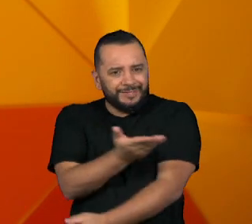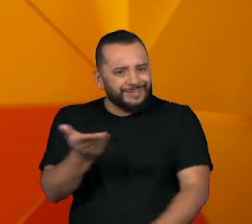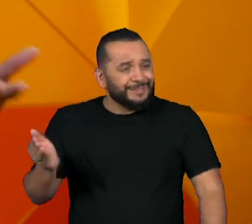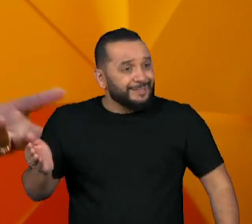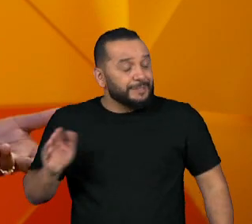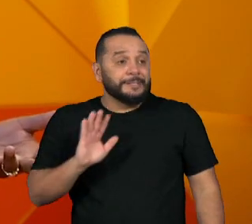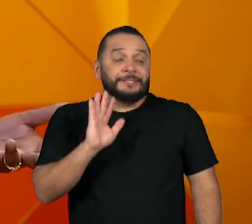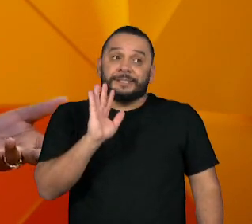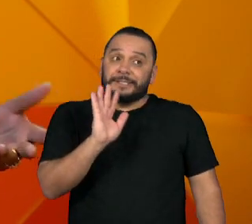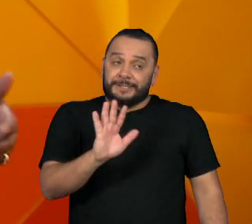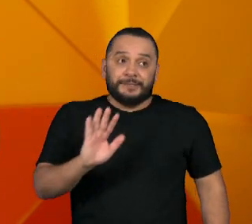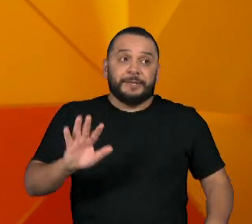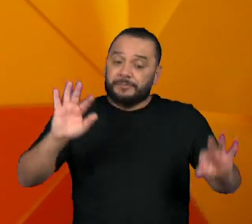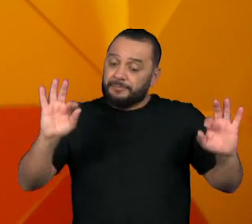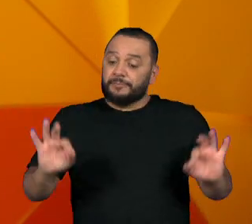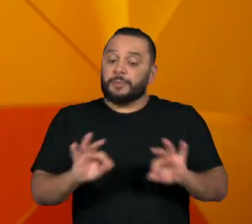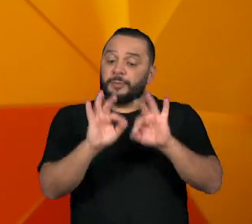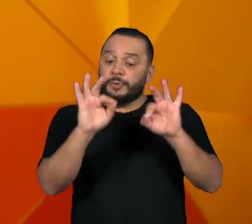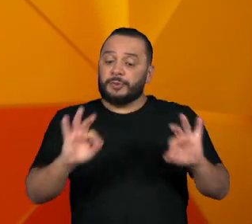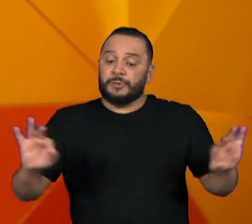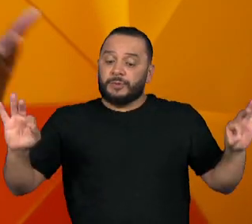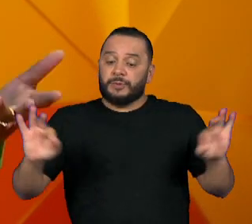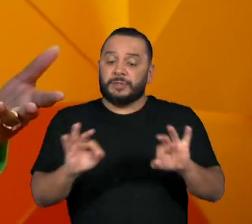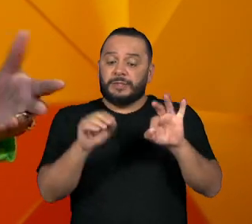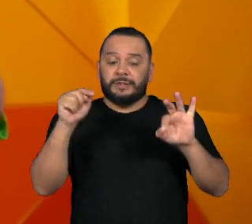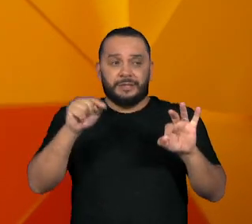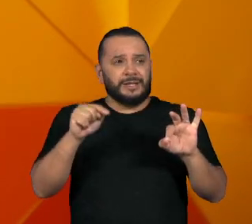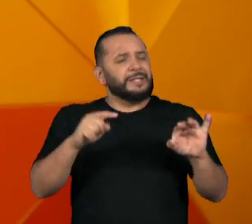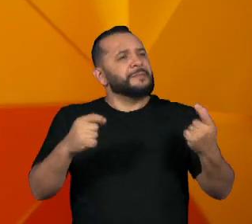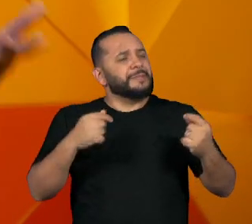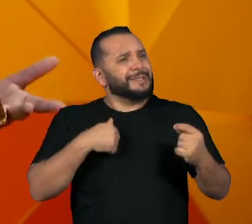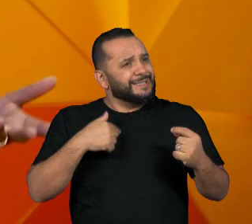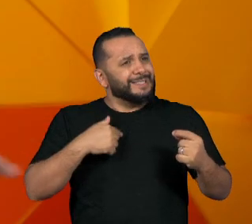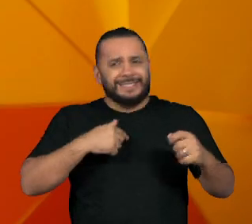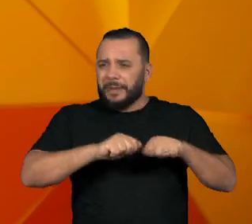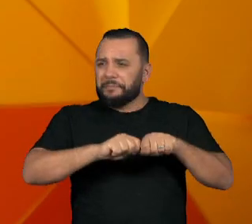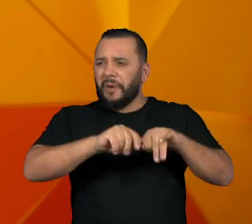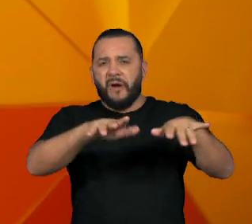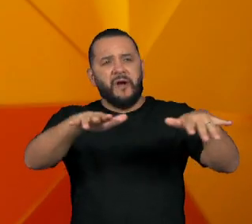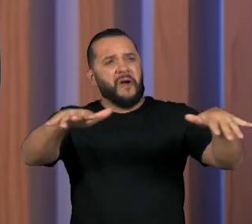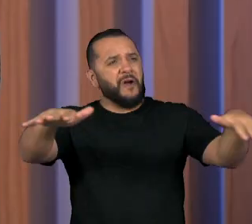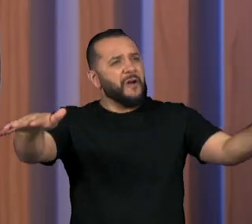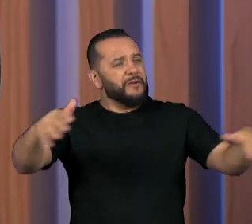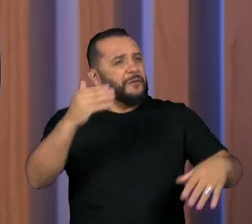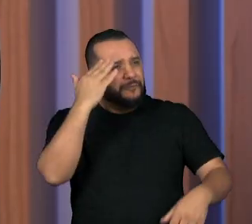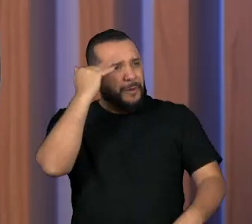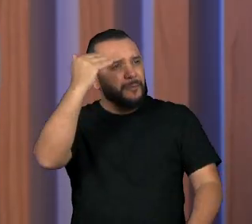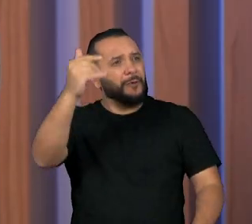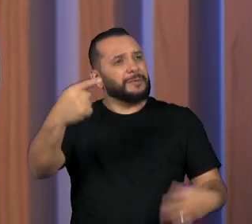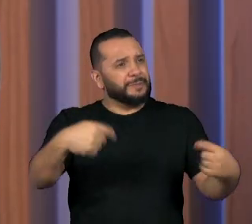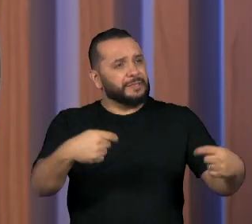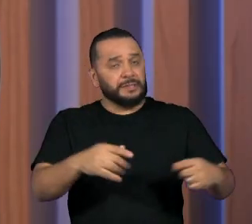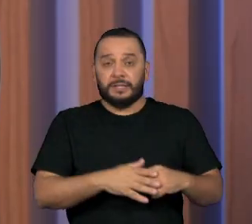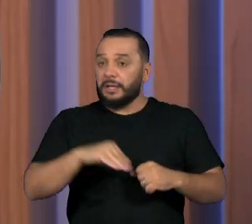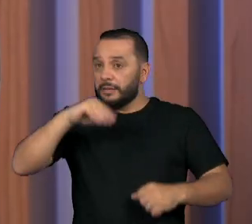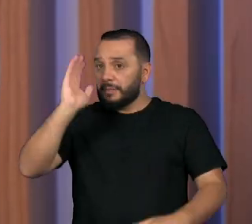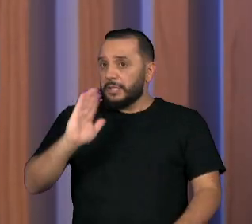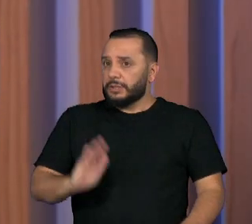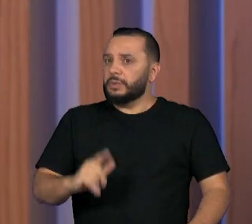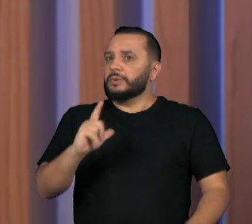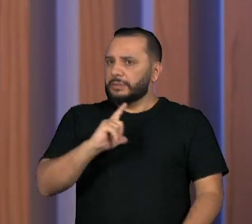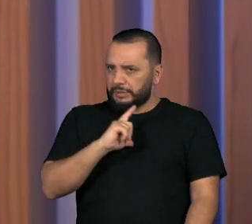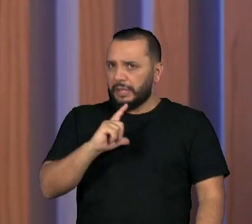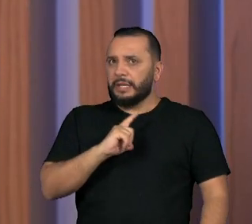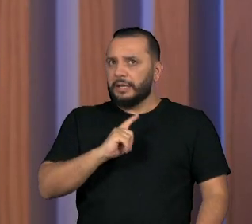que a música clássica fosse mais do gosto popular, fosse mais conhecida? O Brasil ele é um celeiro de